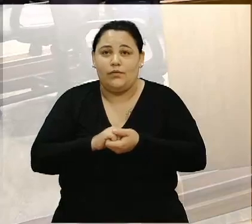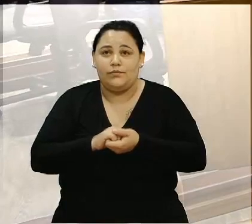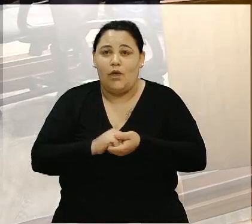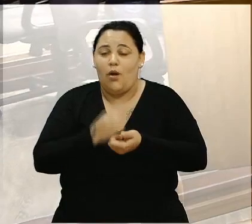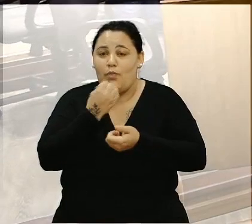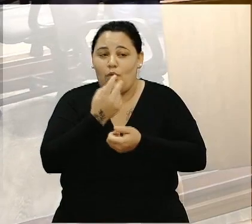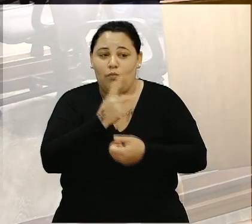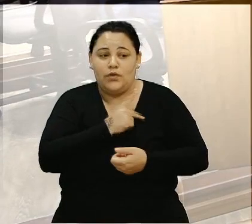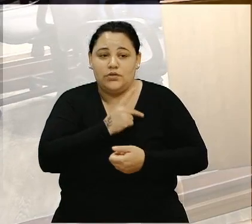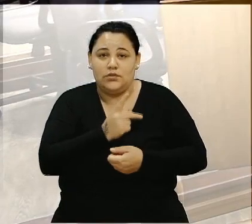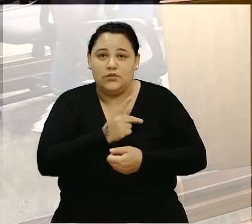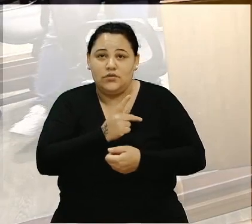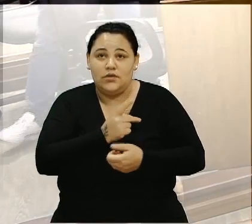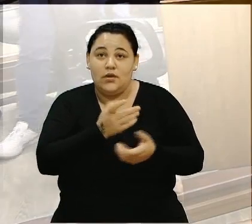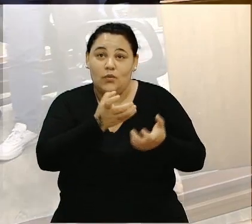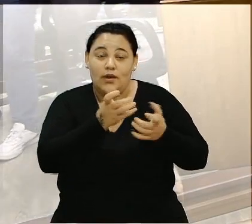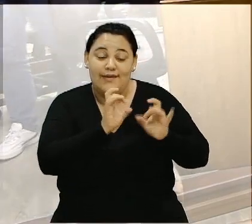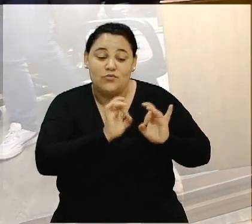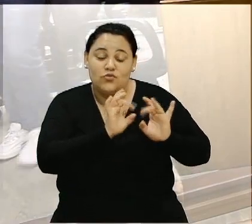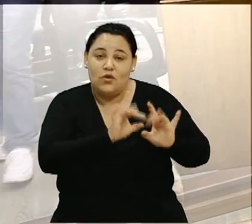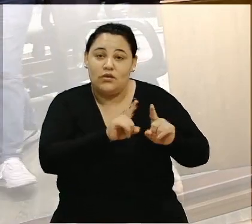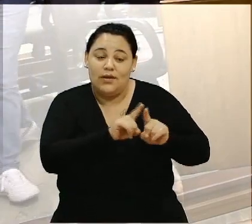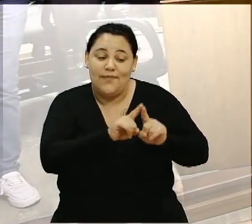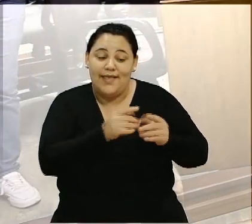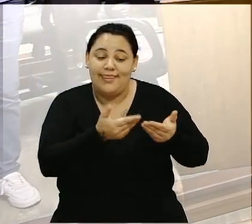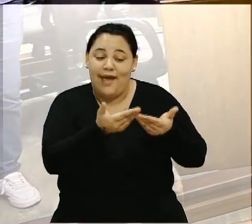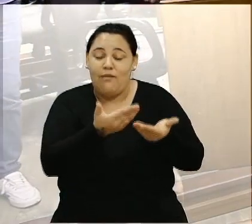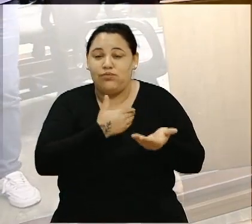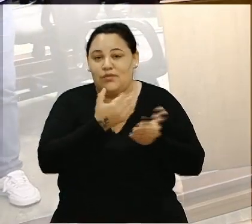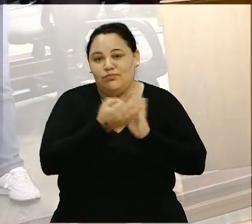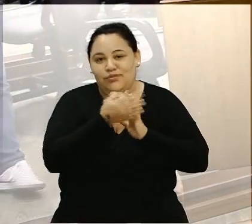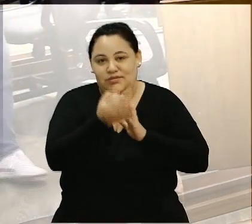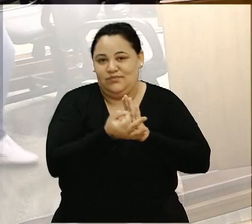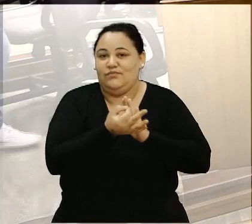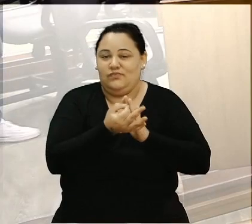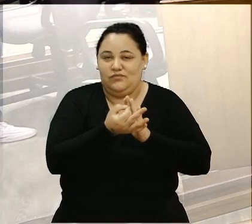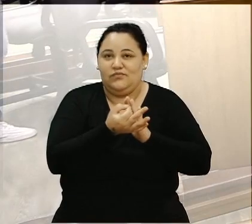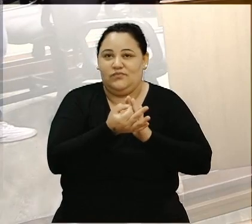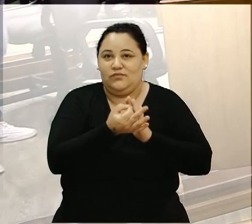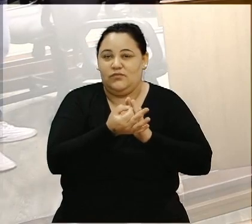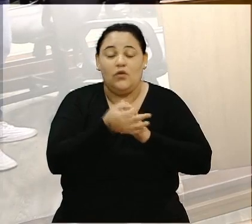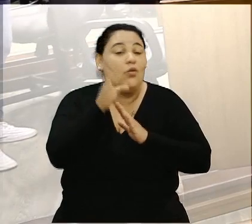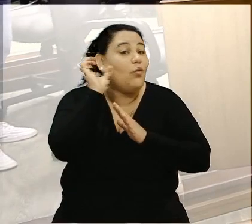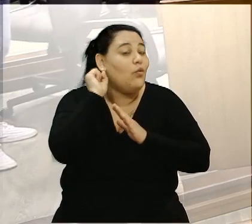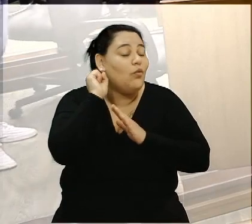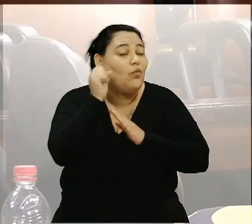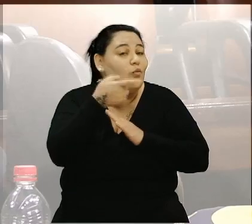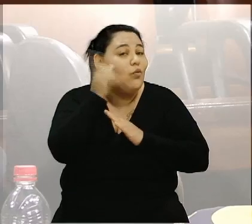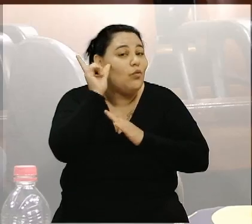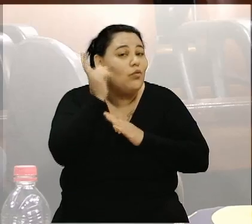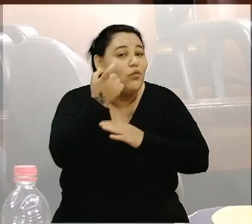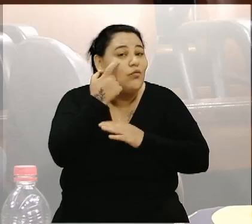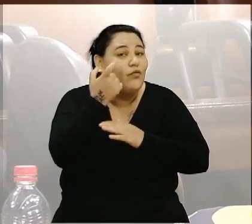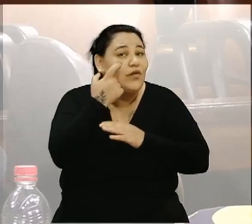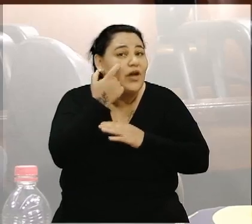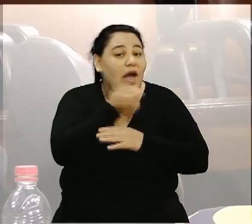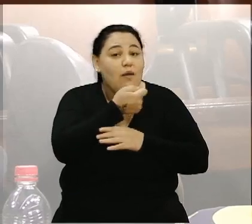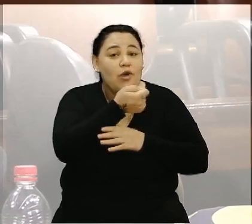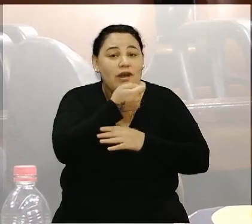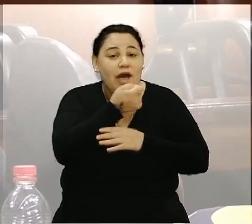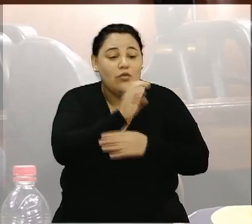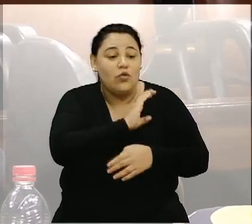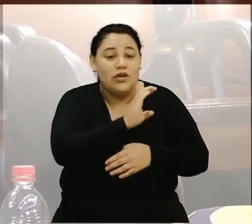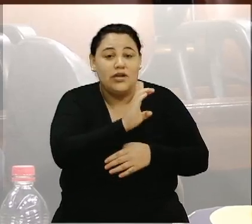Presidente, eu quero só também dar minha opinião sobre essa situação, vereador Lucas. Ontem eu estava ouvindo a reportagem do coordenador nacional da